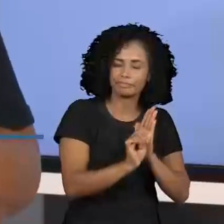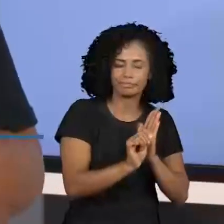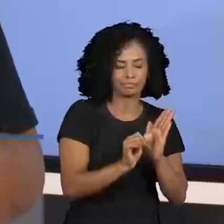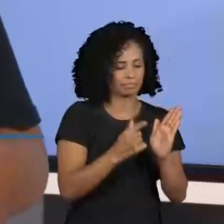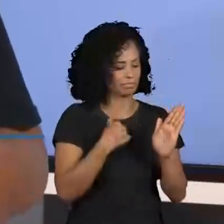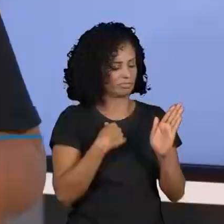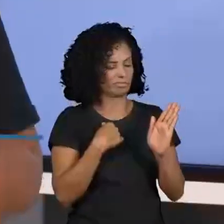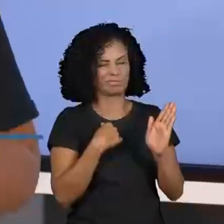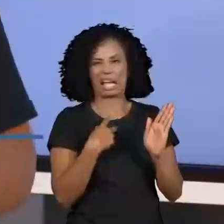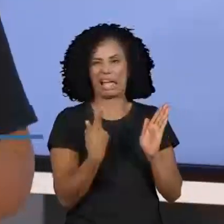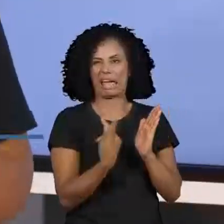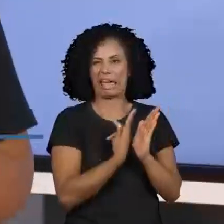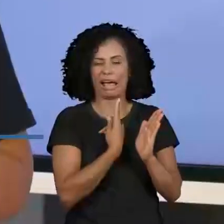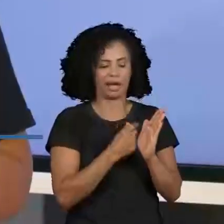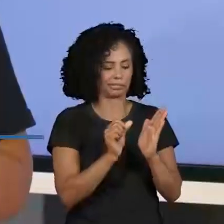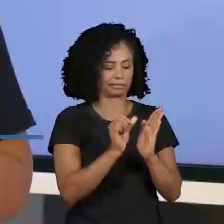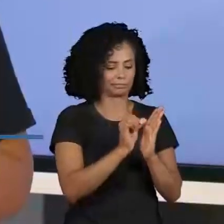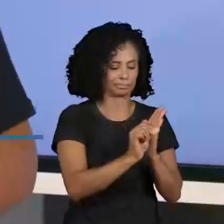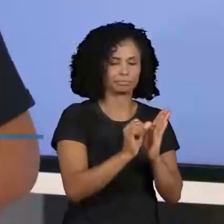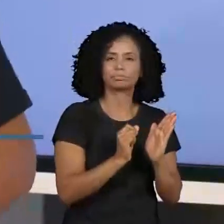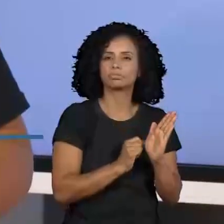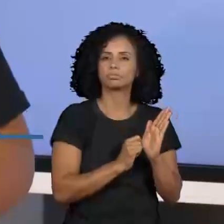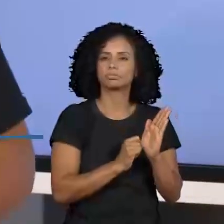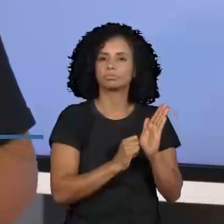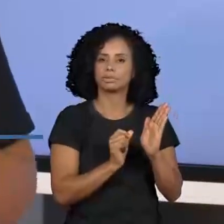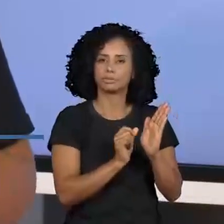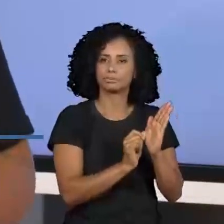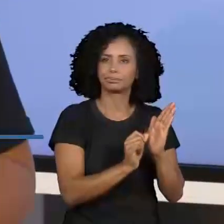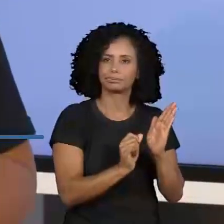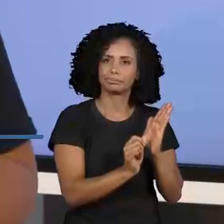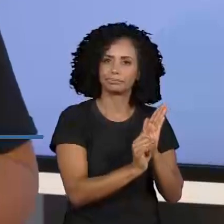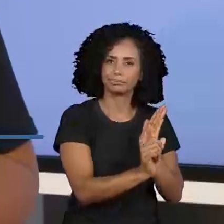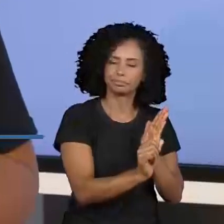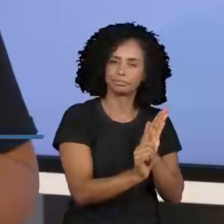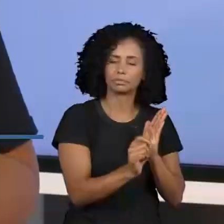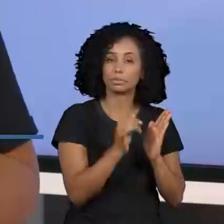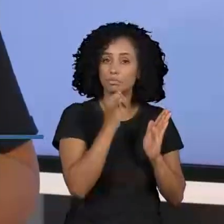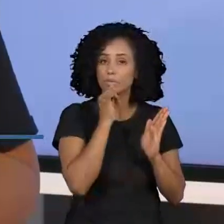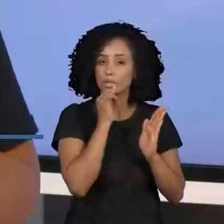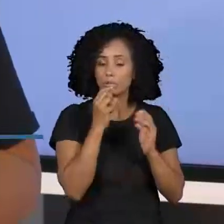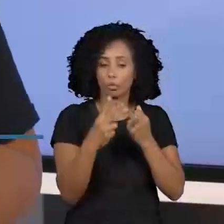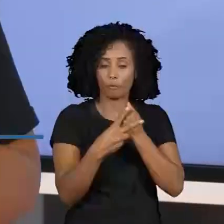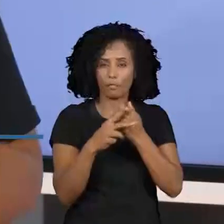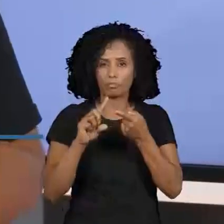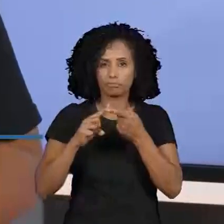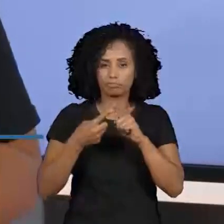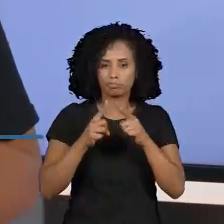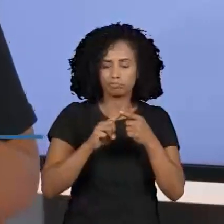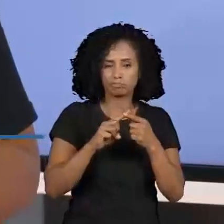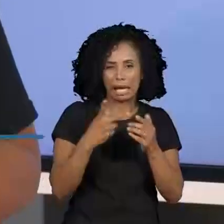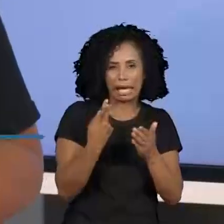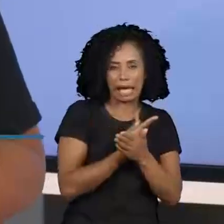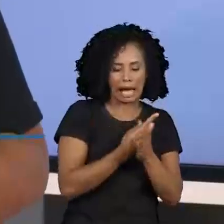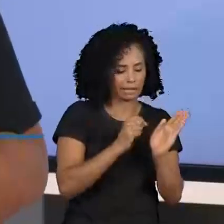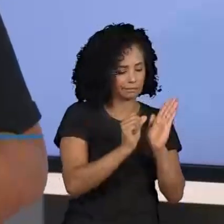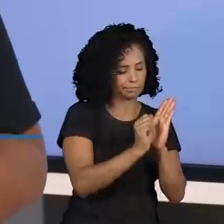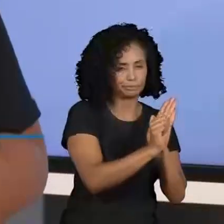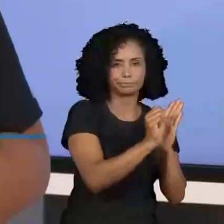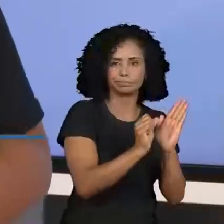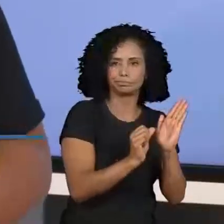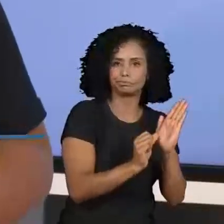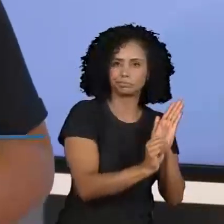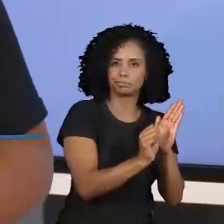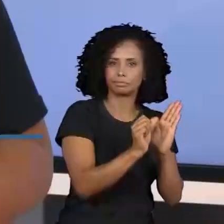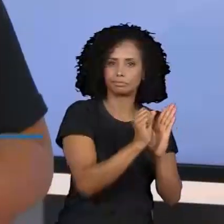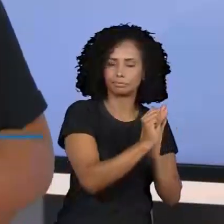que não está bem colocado no texto no caso a concordância verbal é uma delas e aí você